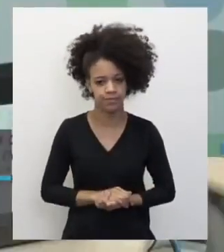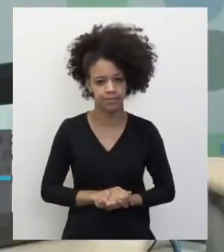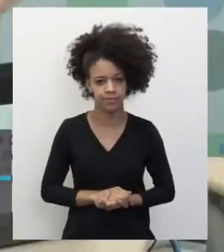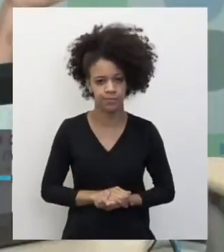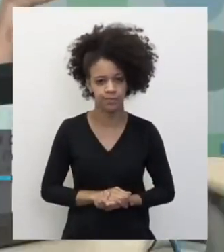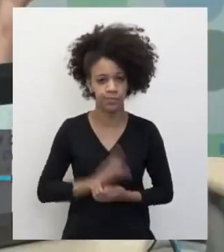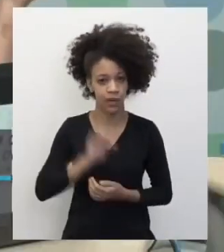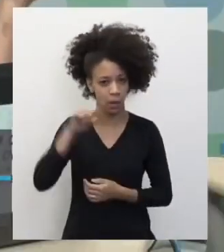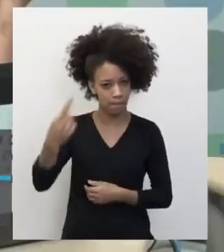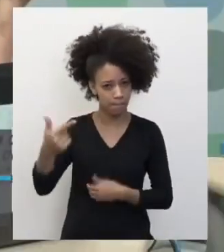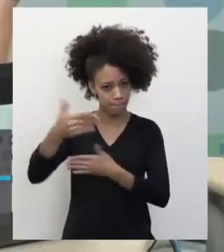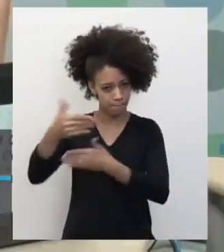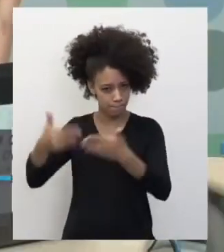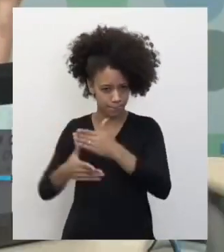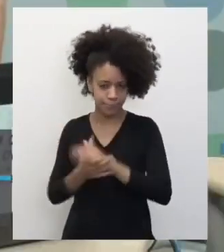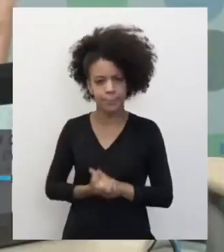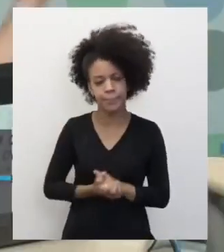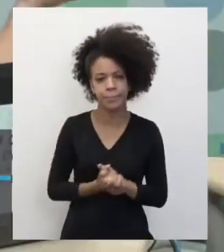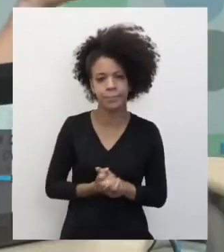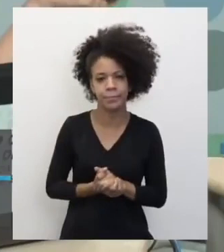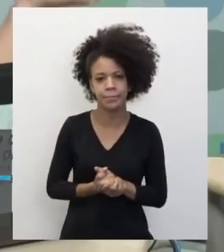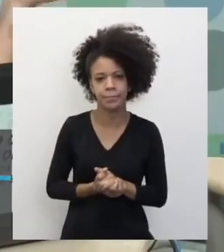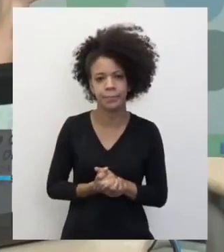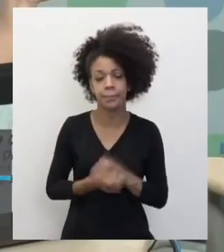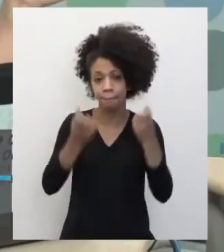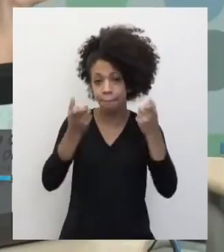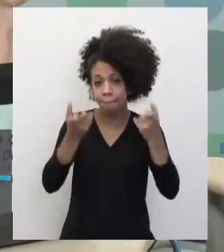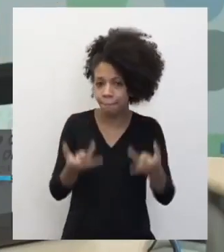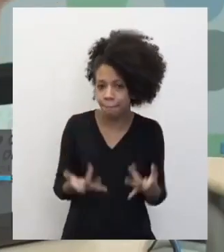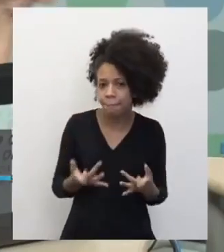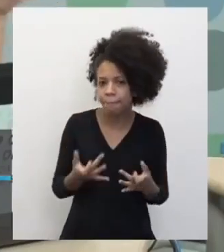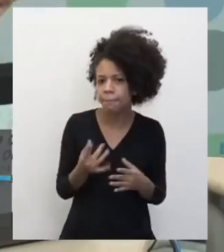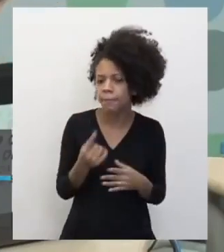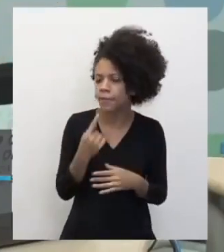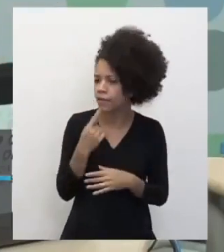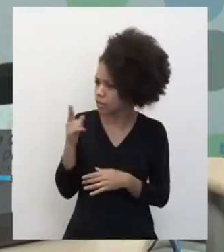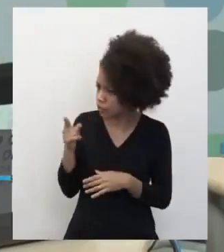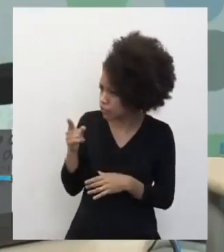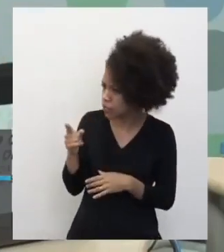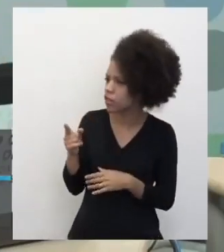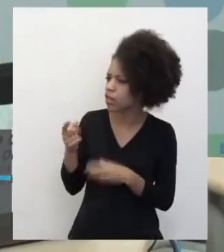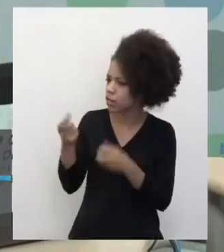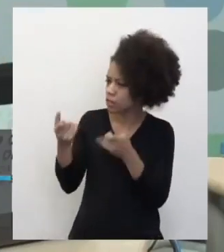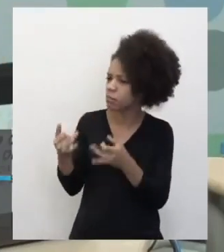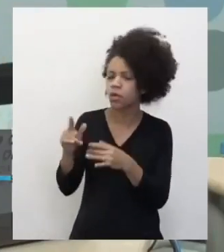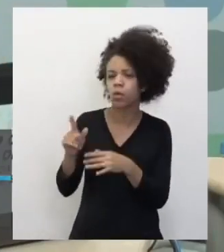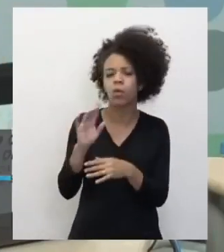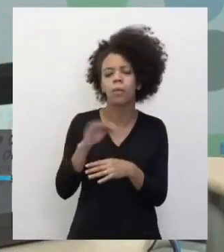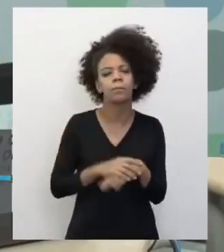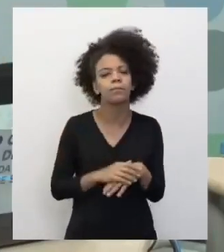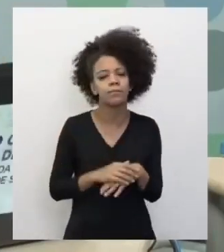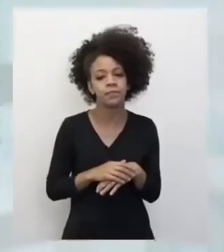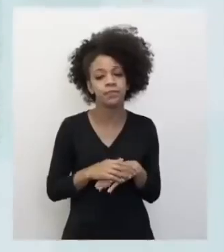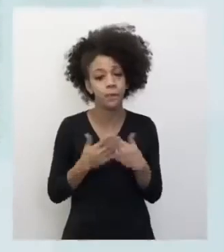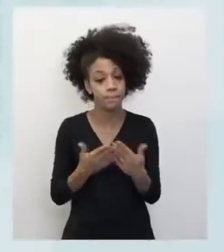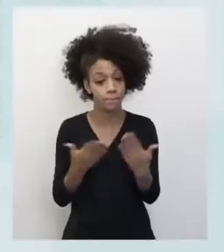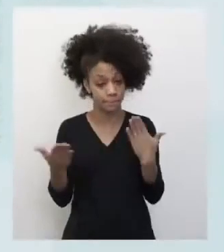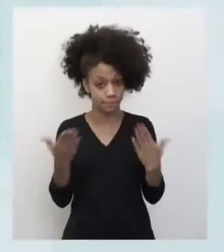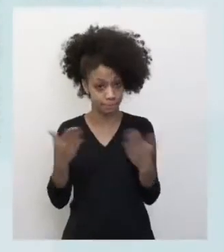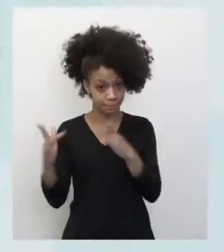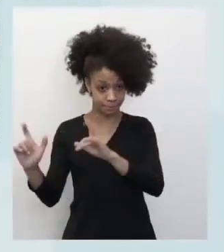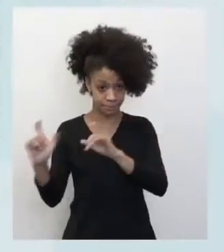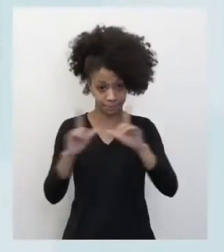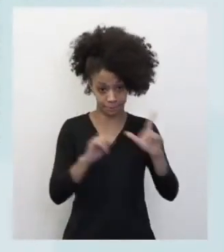O próximo slide agora vai falar um pouquinho disso, eu acho que vai entrar um pouquinho nisso que você colocou, ó. Para analisar as